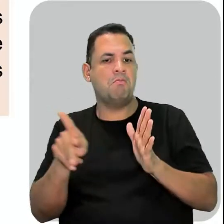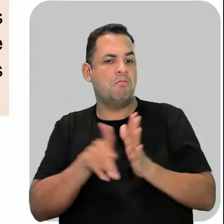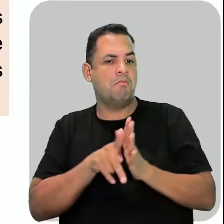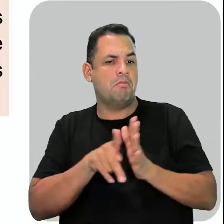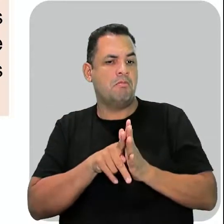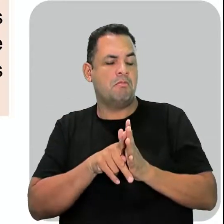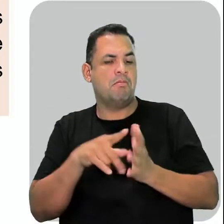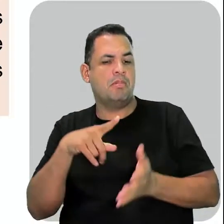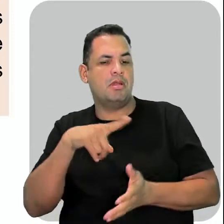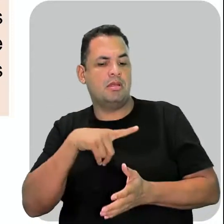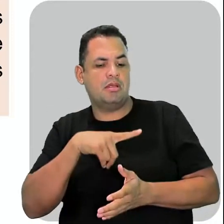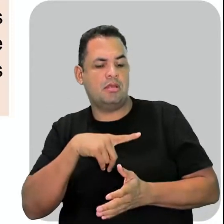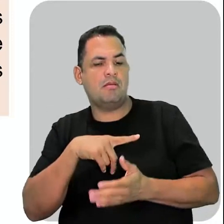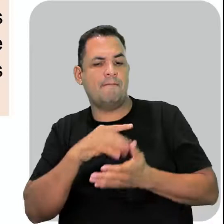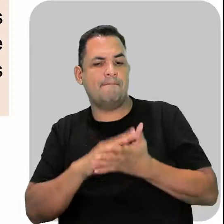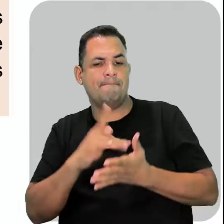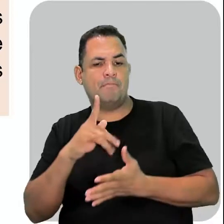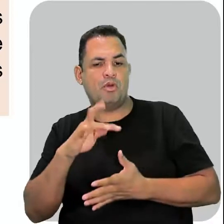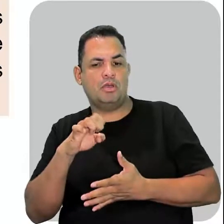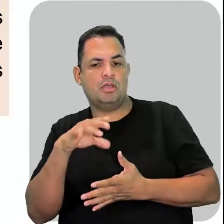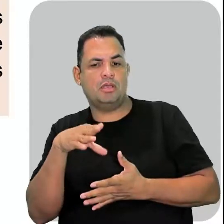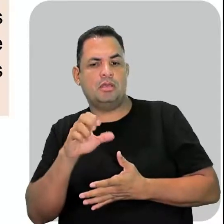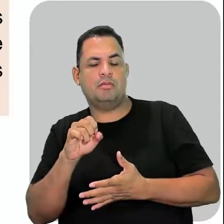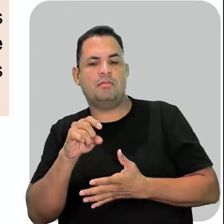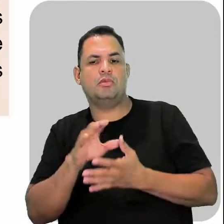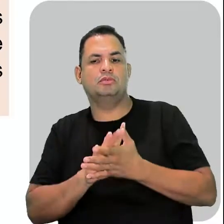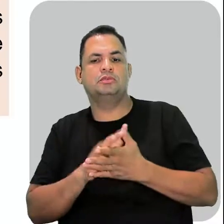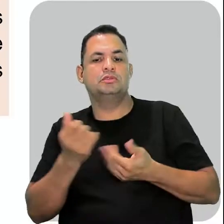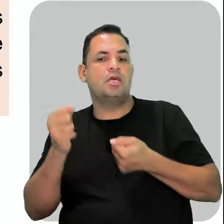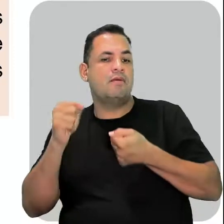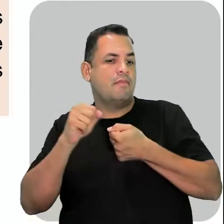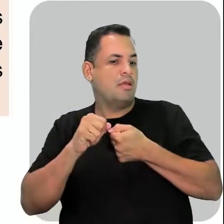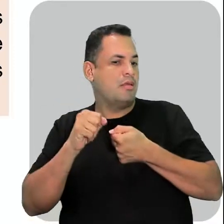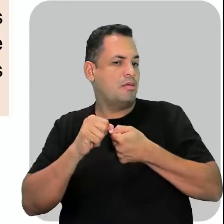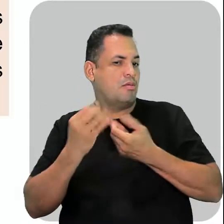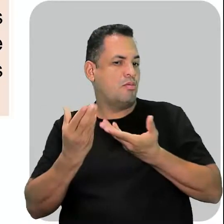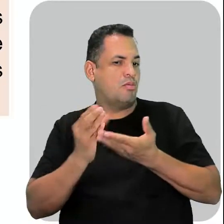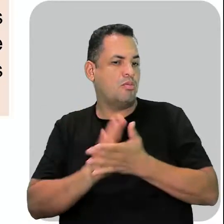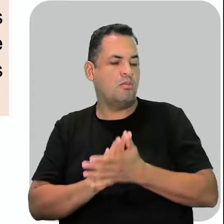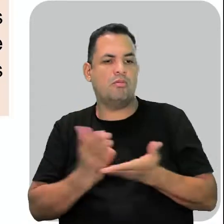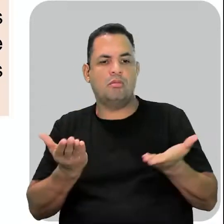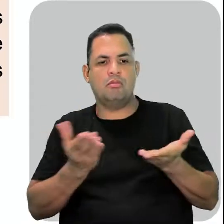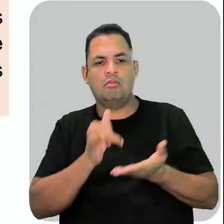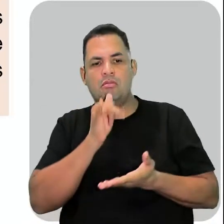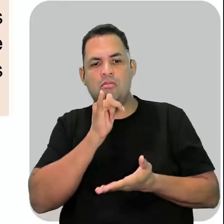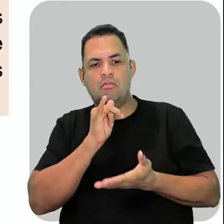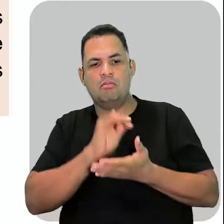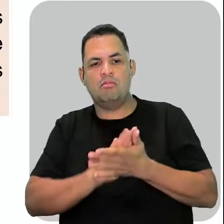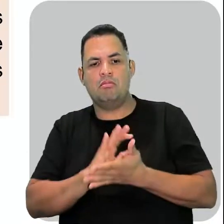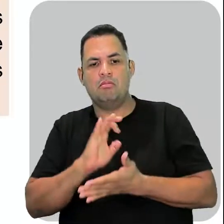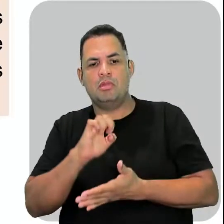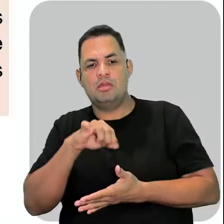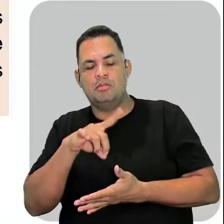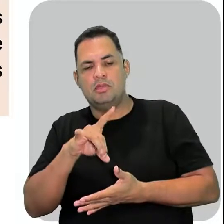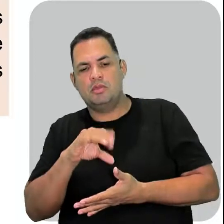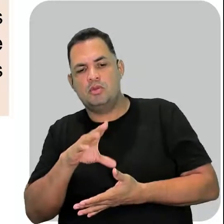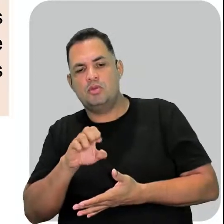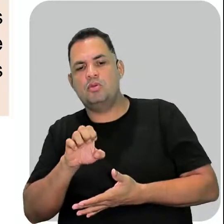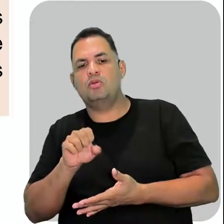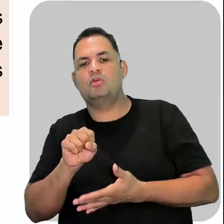específicos para o polímero a ser produzido, como, por exemplo, inibidores,